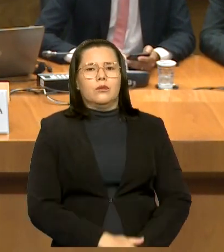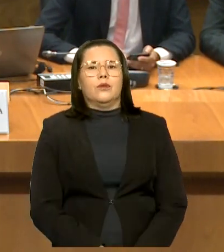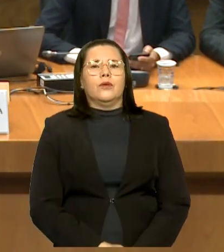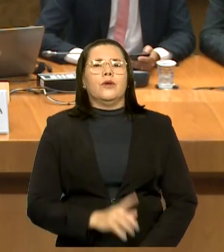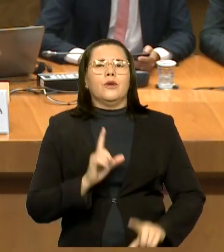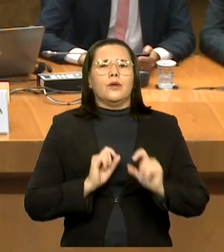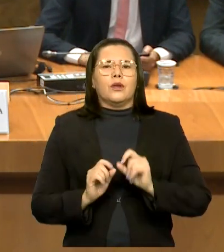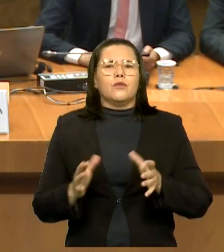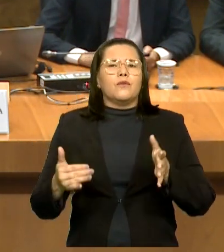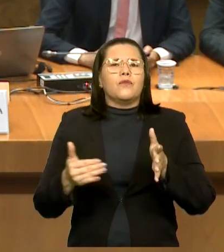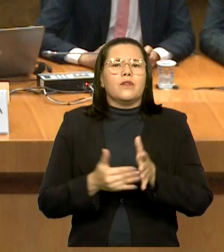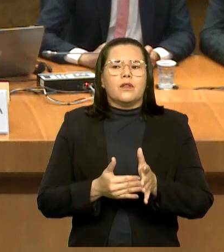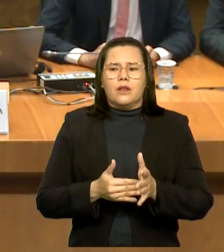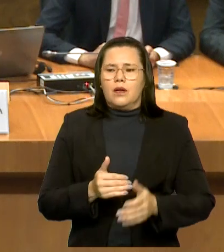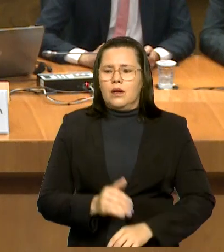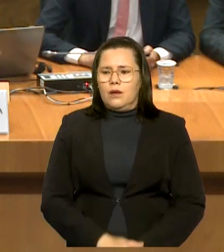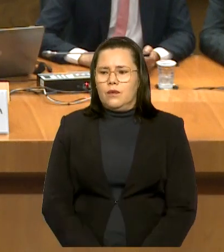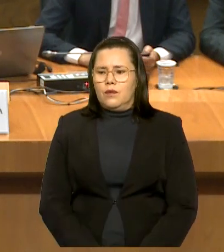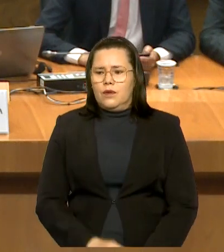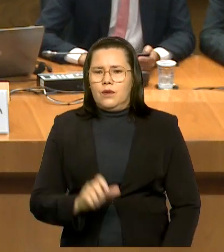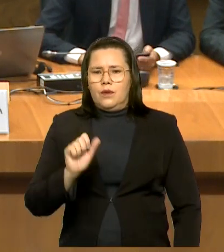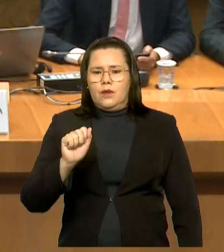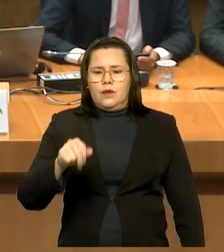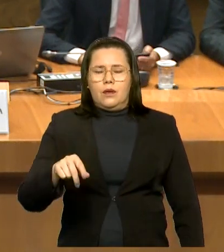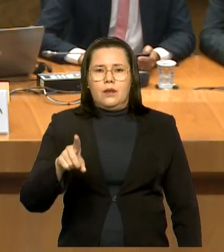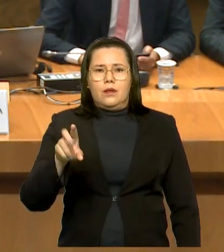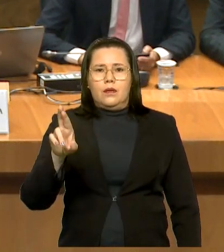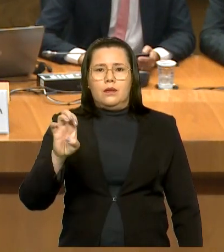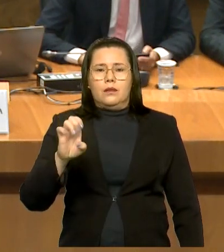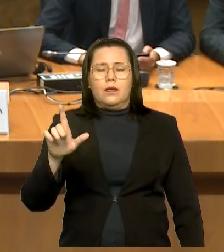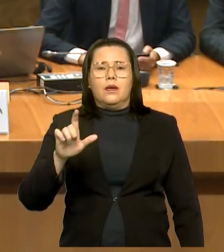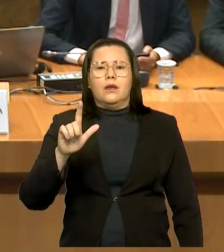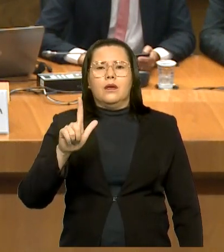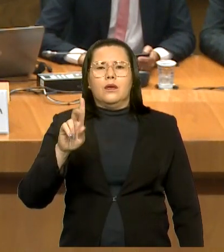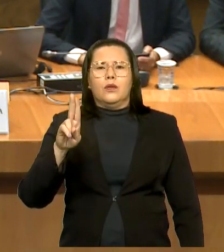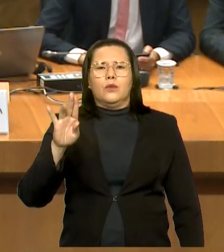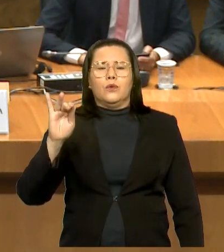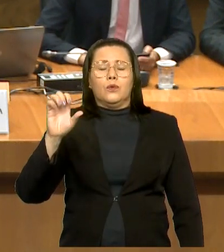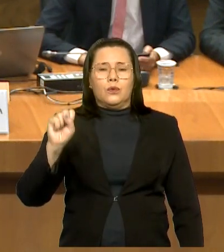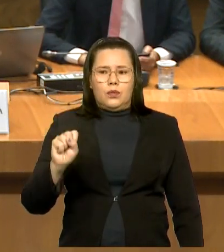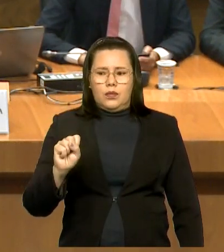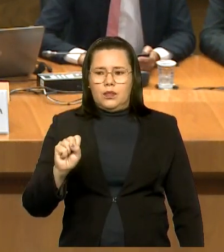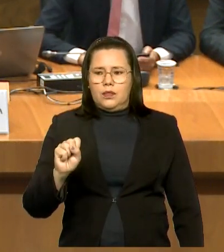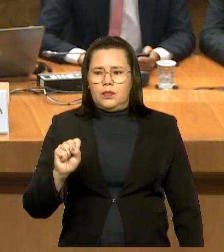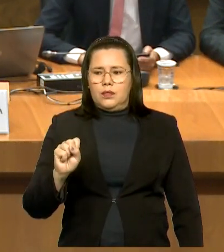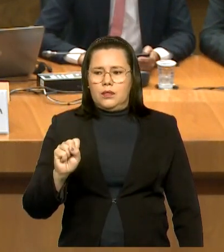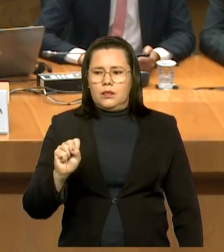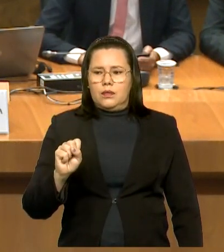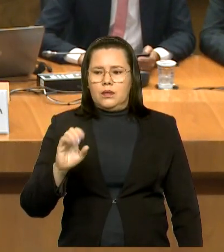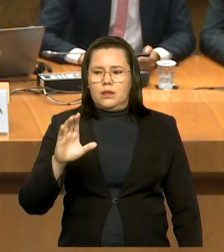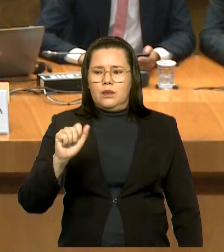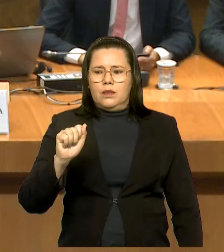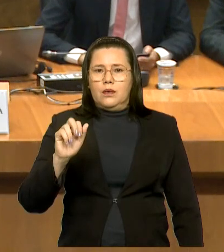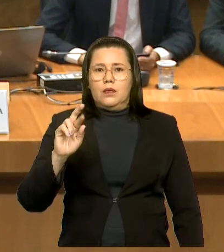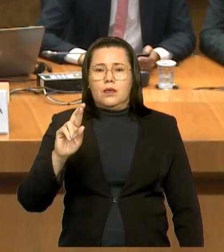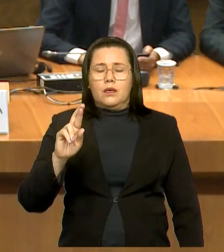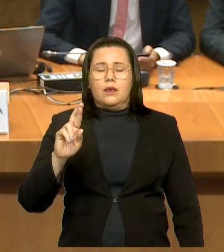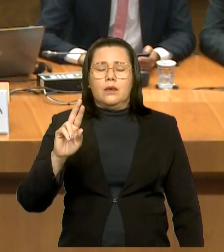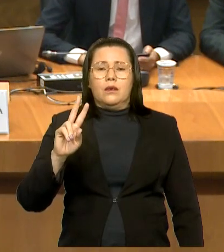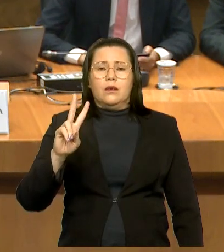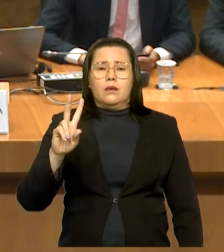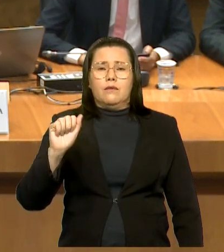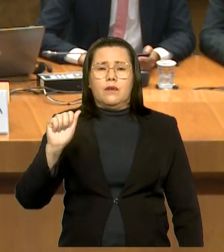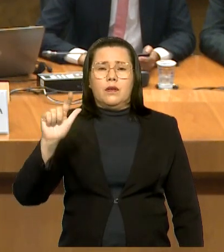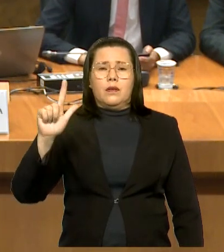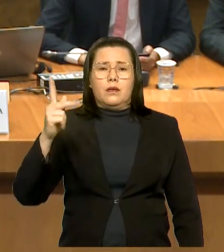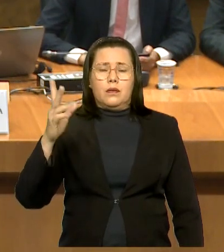ao final, André Luiz de Carvalho Ribeiro, deputado André Fufuca. Consulta a Vossa Excelência se não seria o caso de colocar como ministro. Como